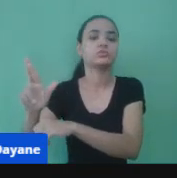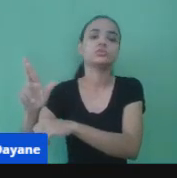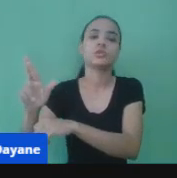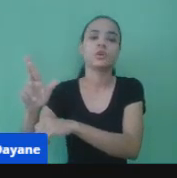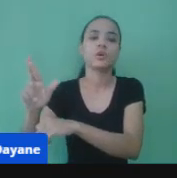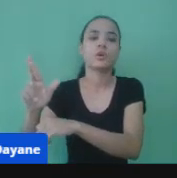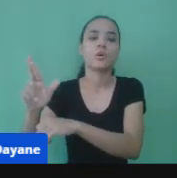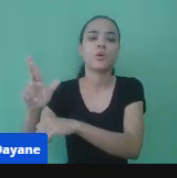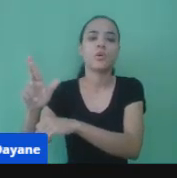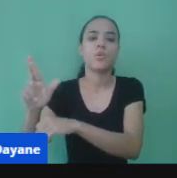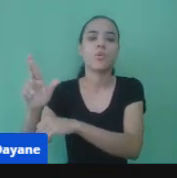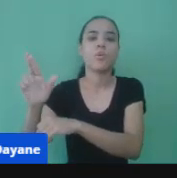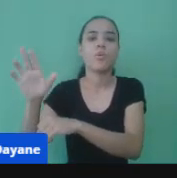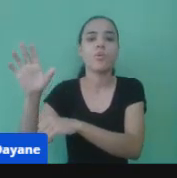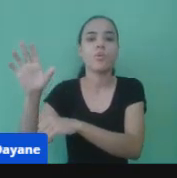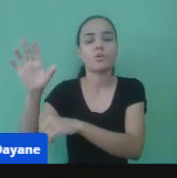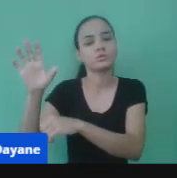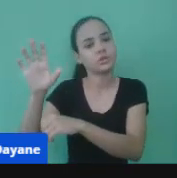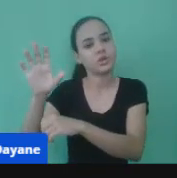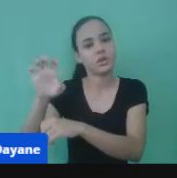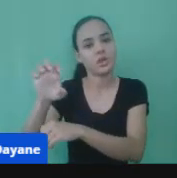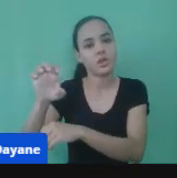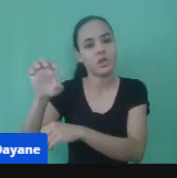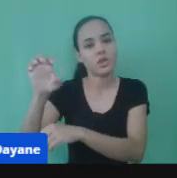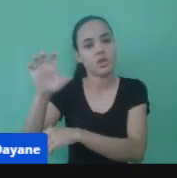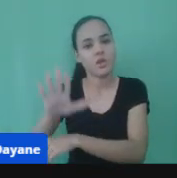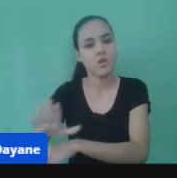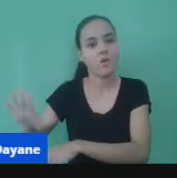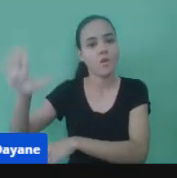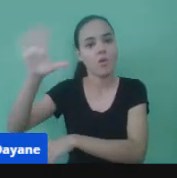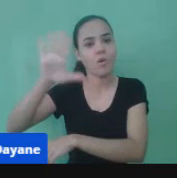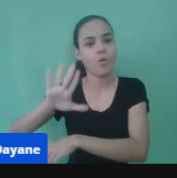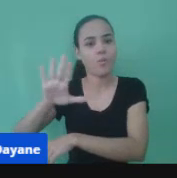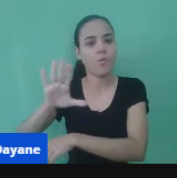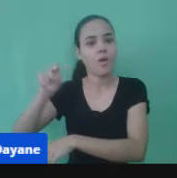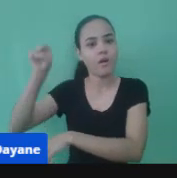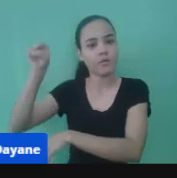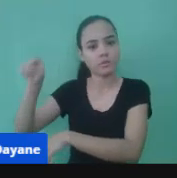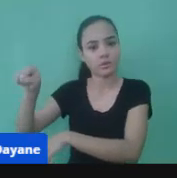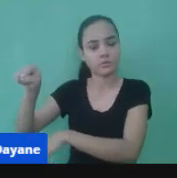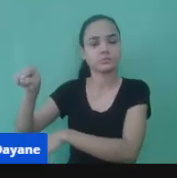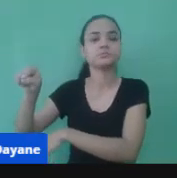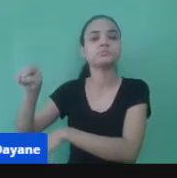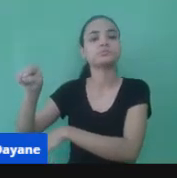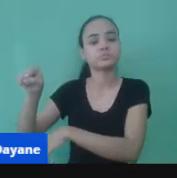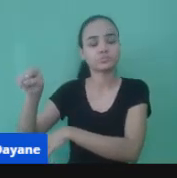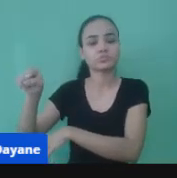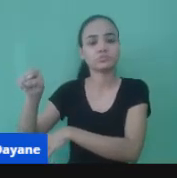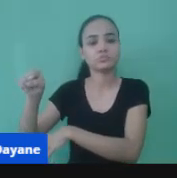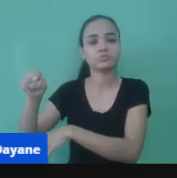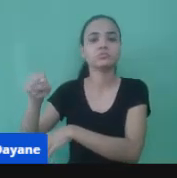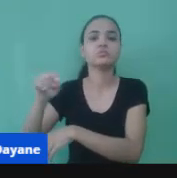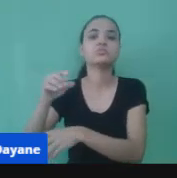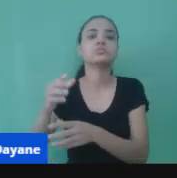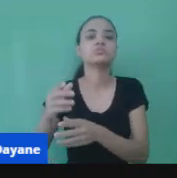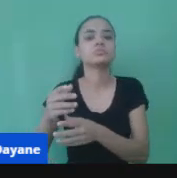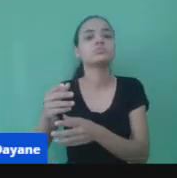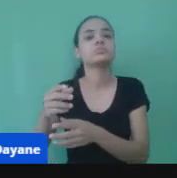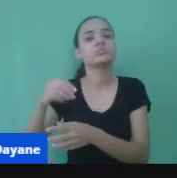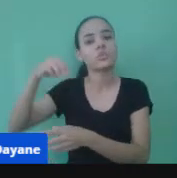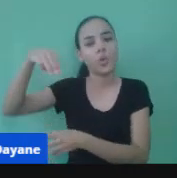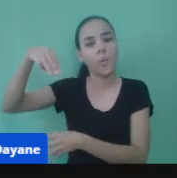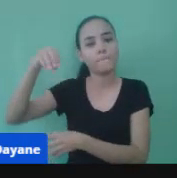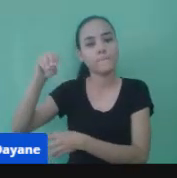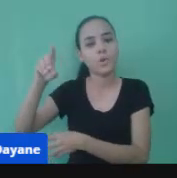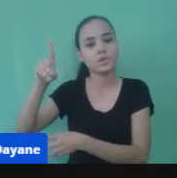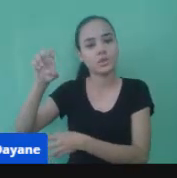gente sabe que ele foi impondo o seu modelo, né, seu modelo econômico, e explorando o mundo todo. E é lógico que aí a